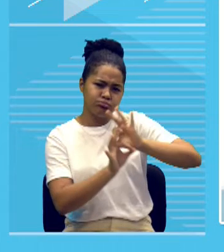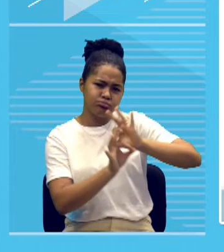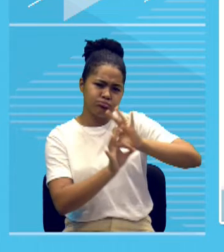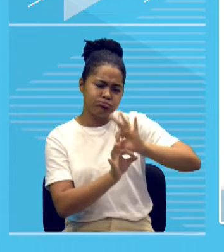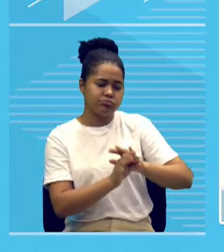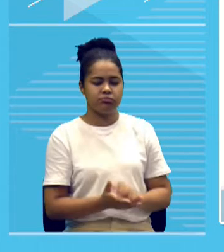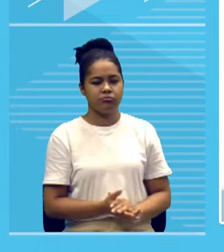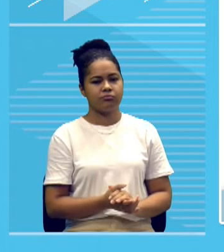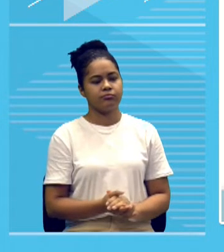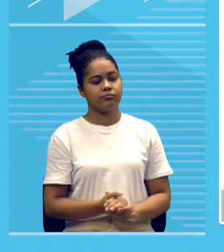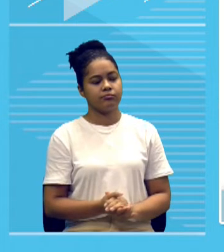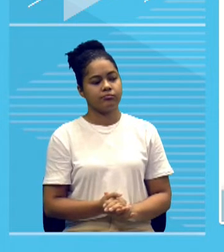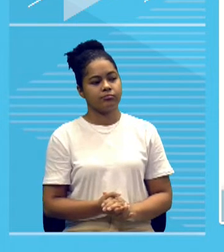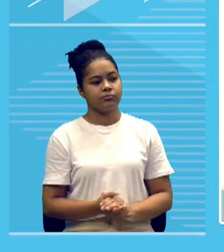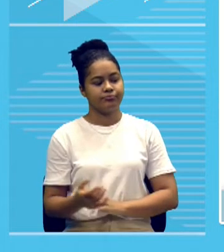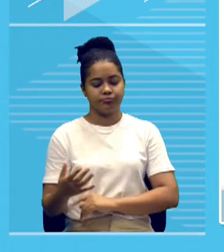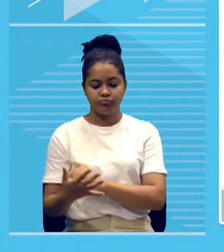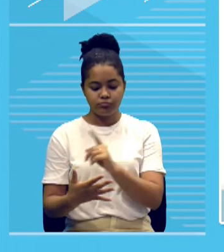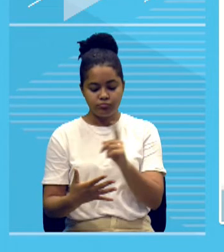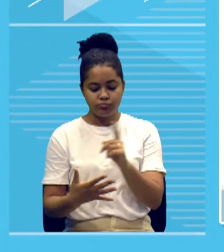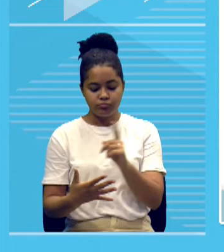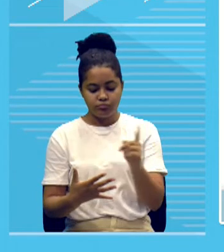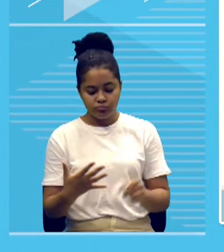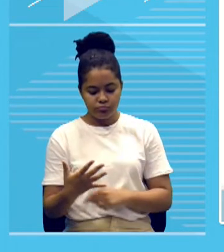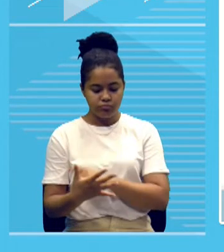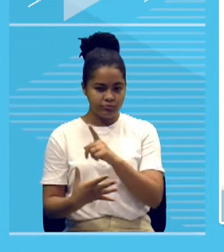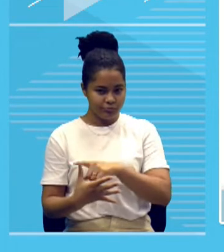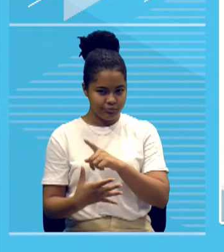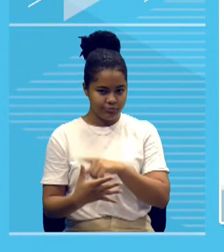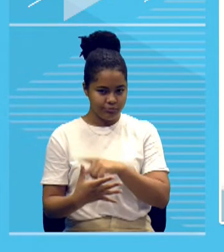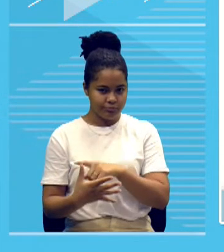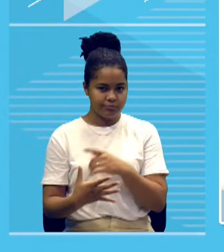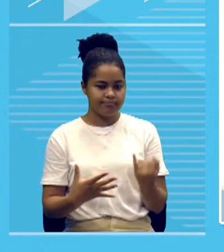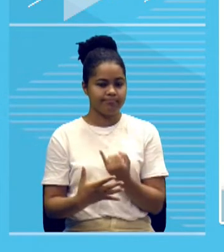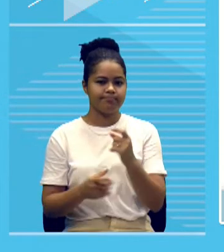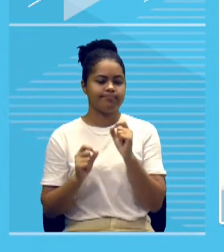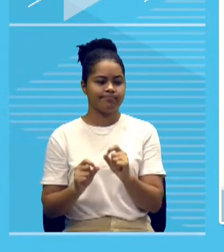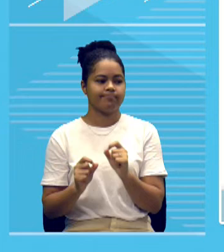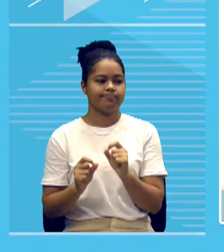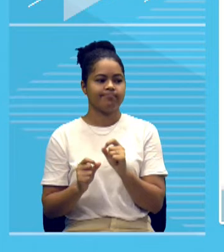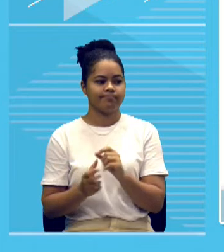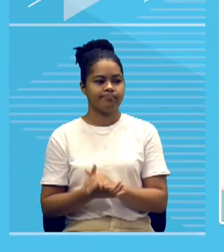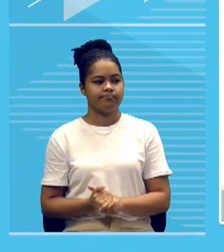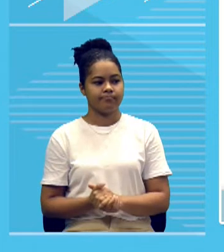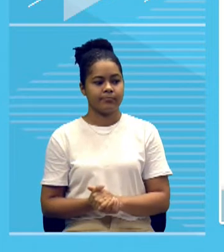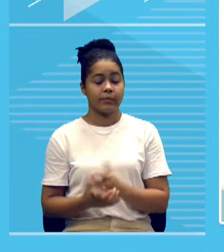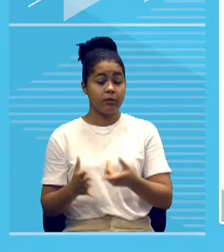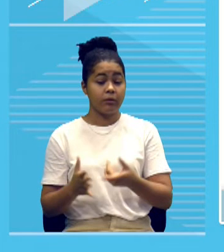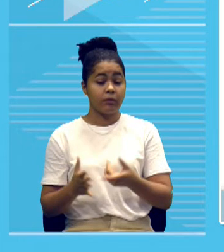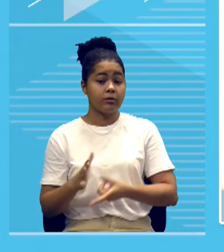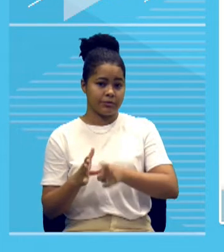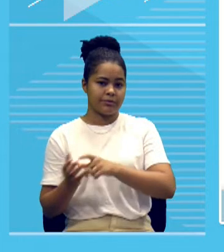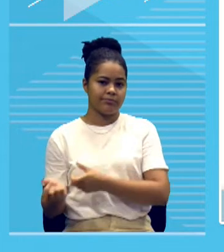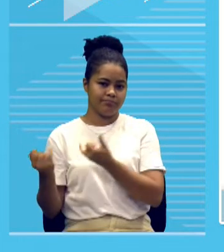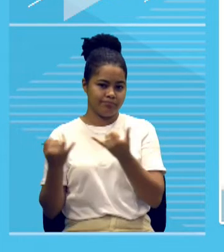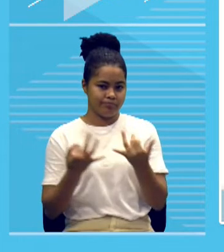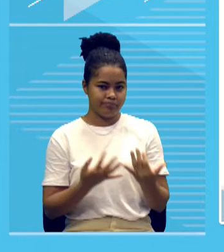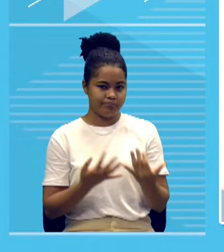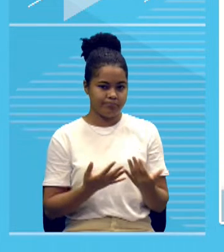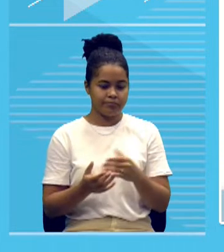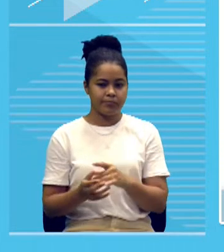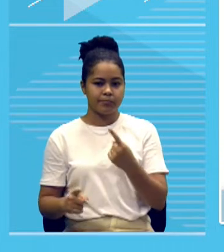a quinta ah e também é importante escassa manutenção é o que eu falei